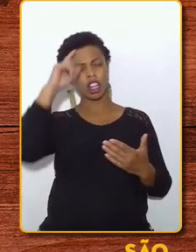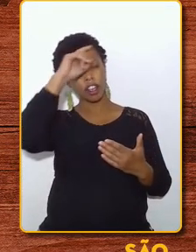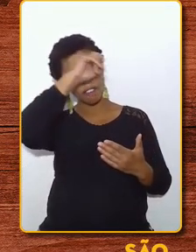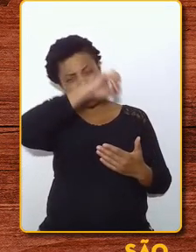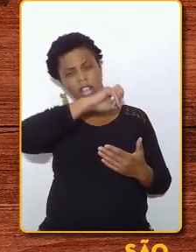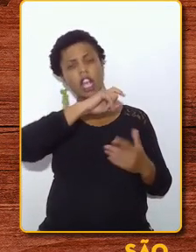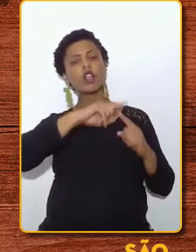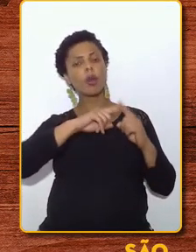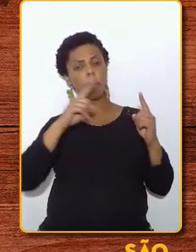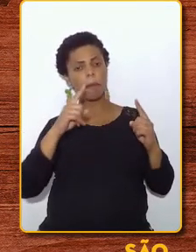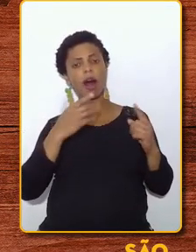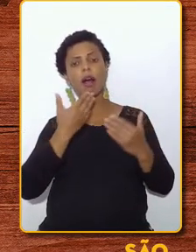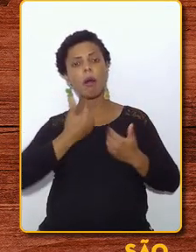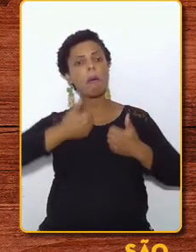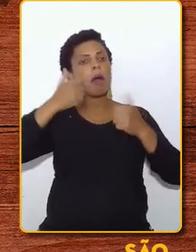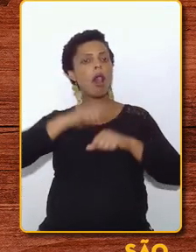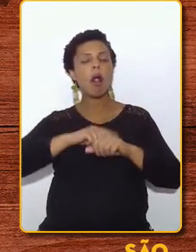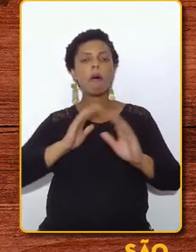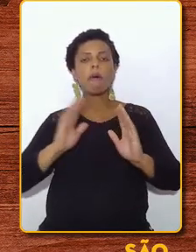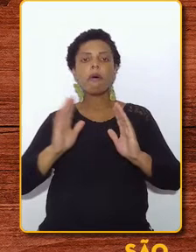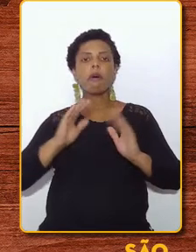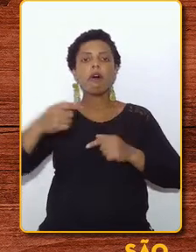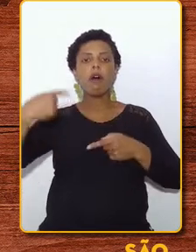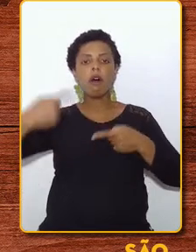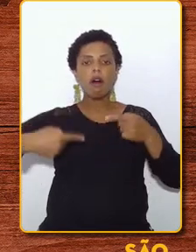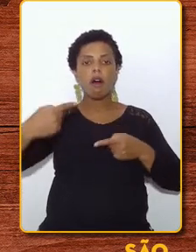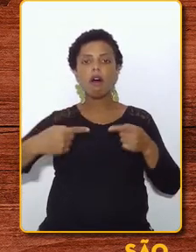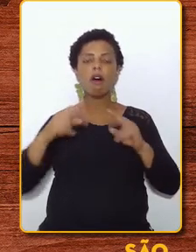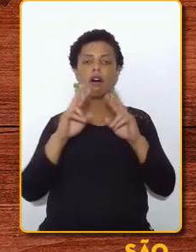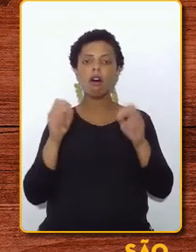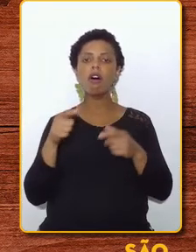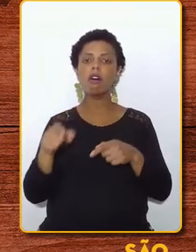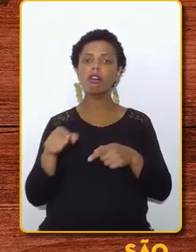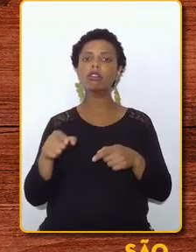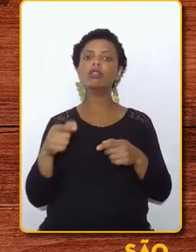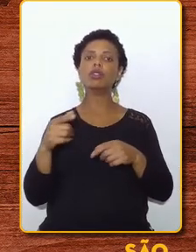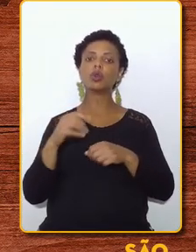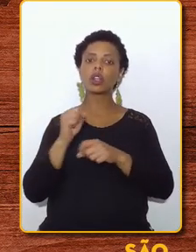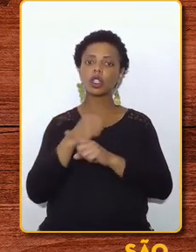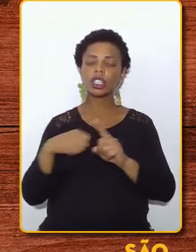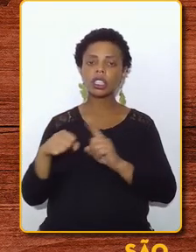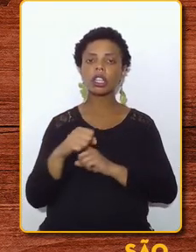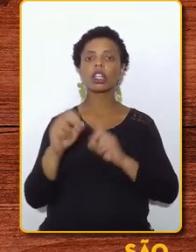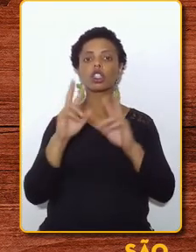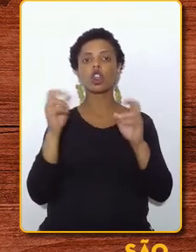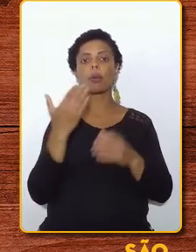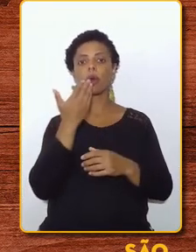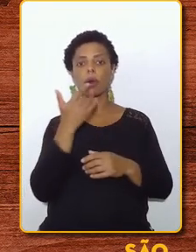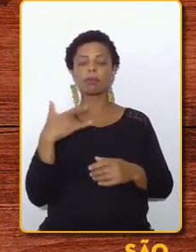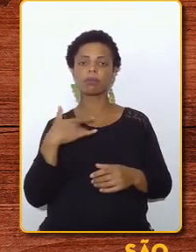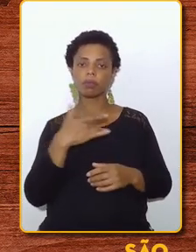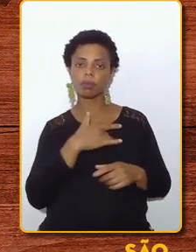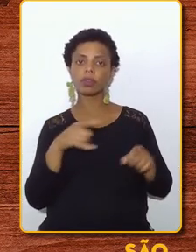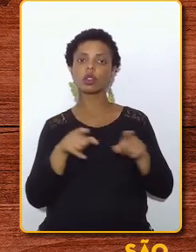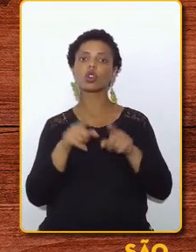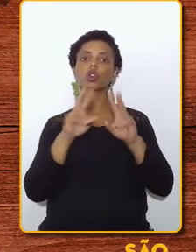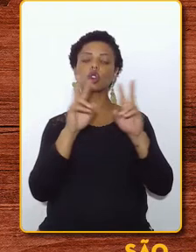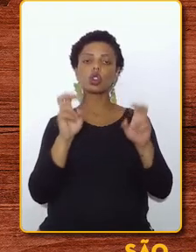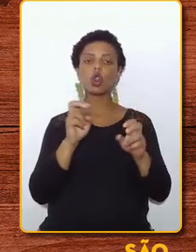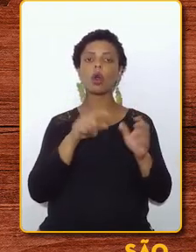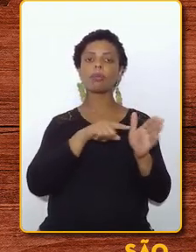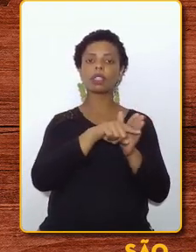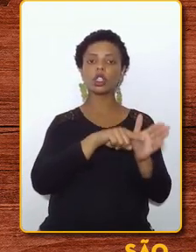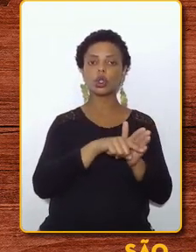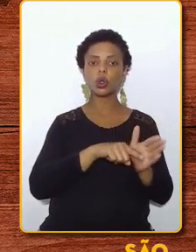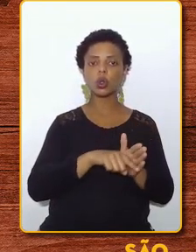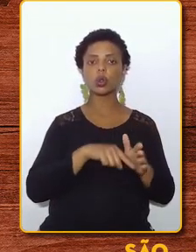fazer esse debate com a sociedade. Os alimentos saudáveis, o tema do arroz orgânico, o tema da agroecologia, tudo veio para a pauta. Se nós